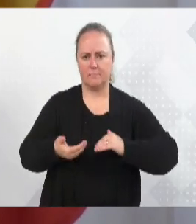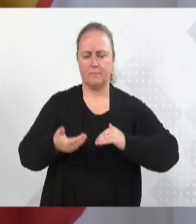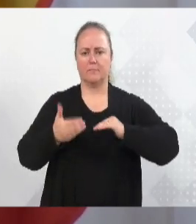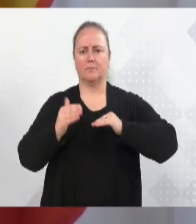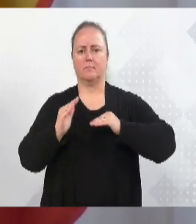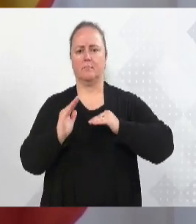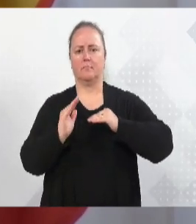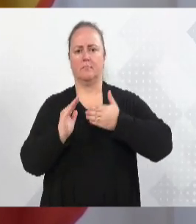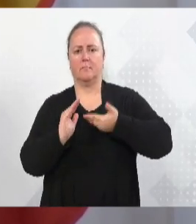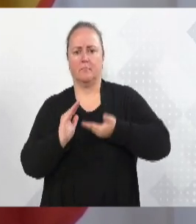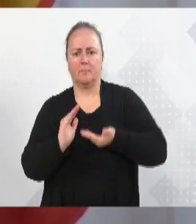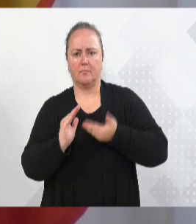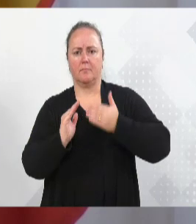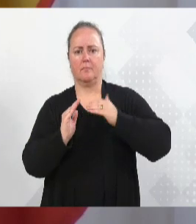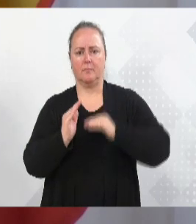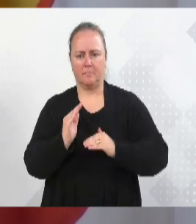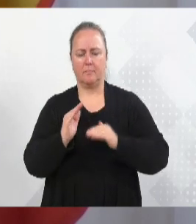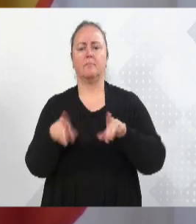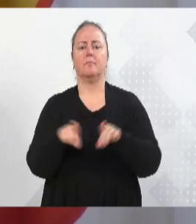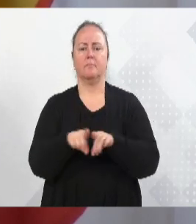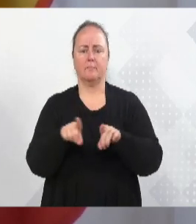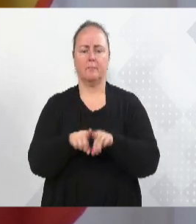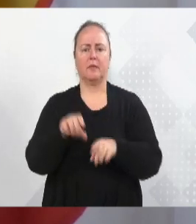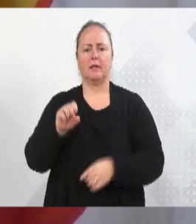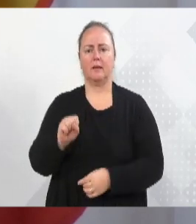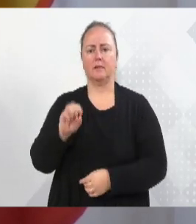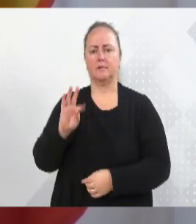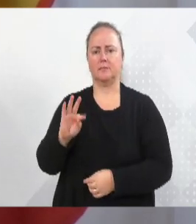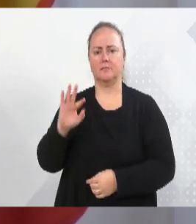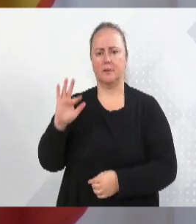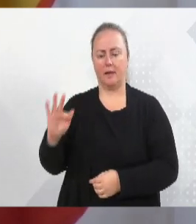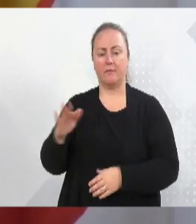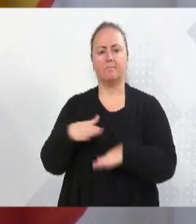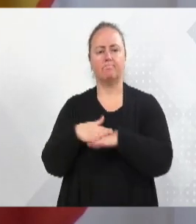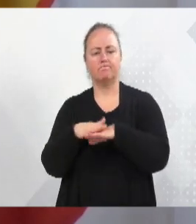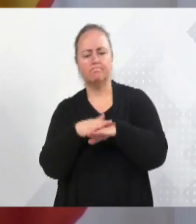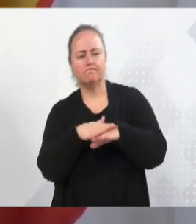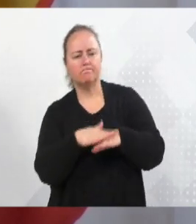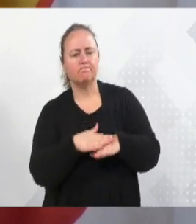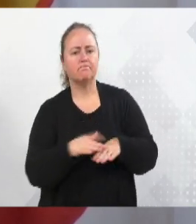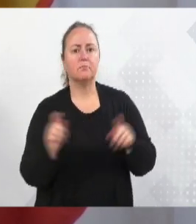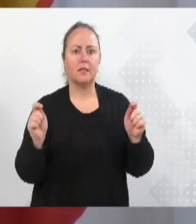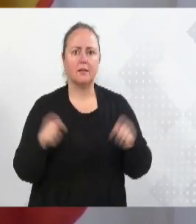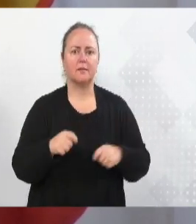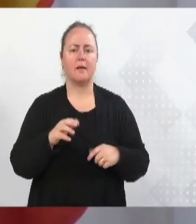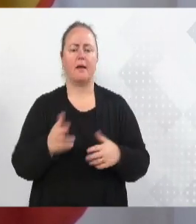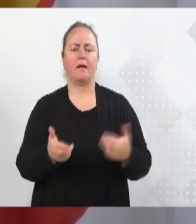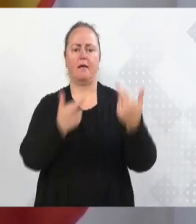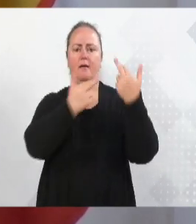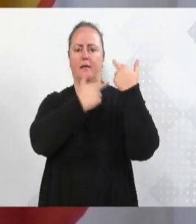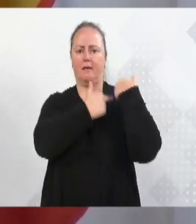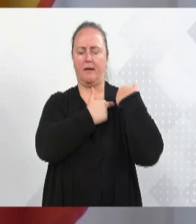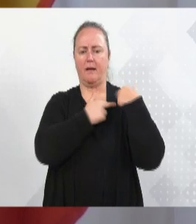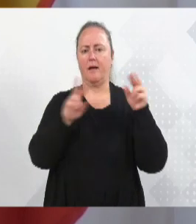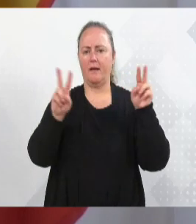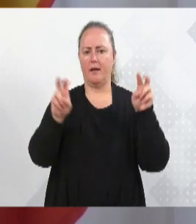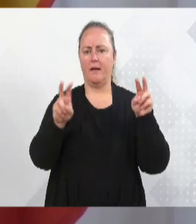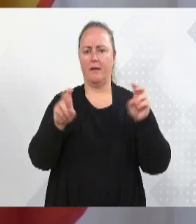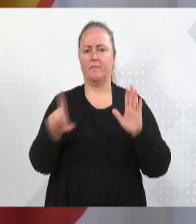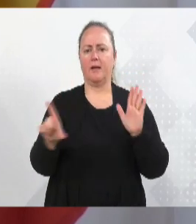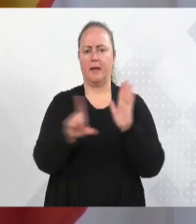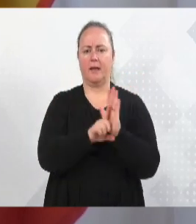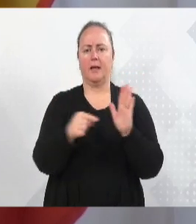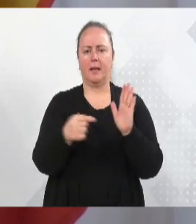Senado, conversamos, inclusive, fomos até no STF, conversamos com todos aqueles que são os responsáveis pela legalidade no